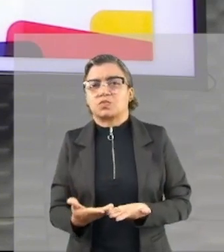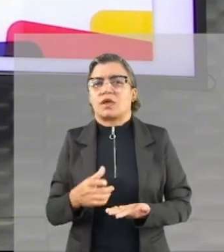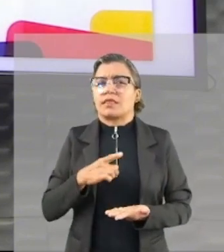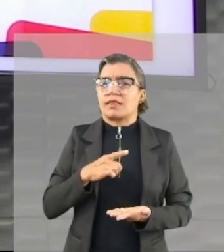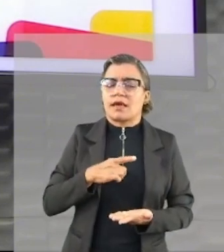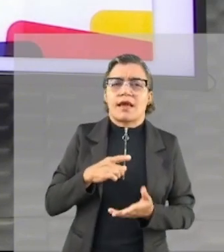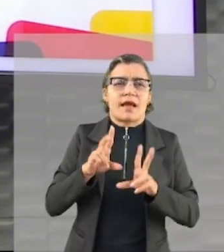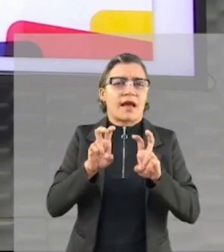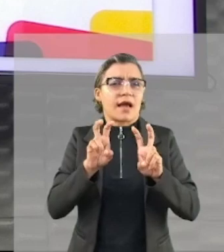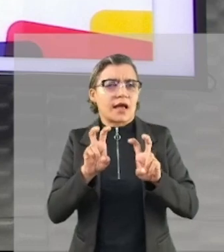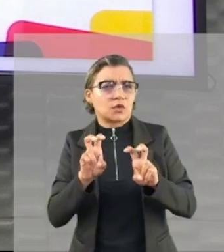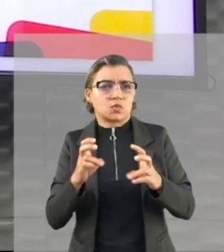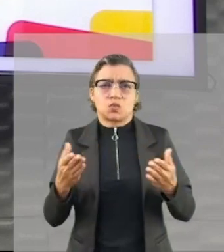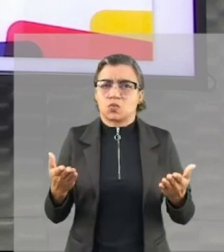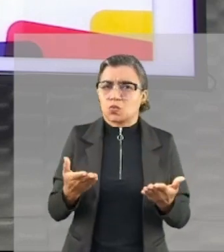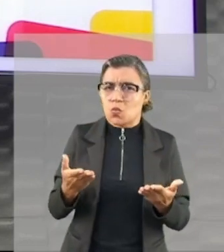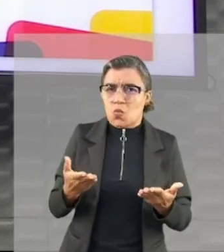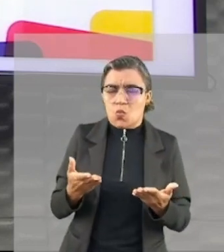atualidades,